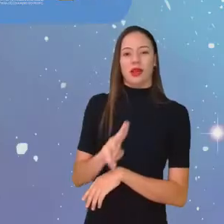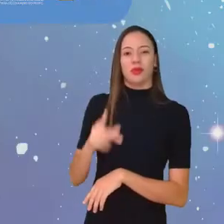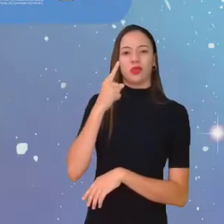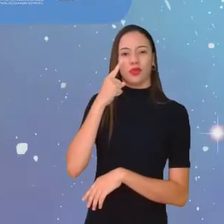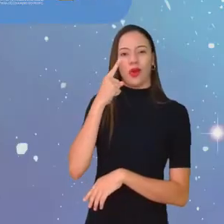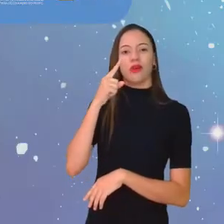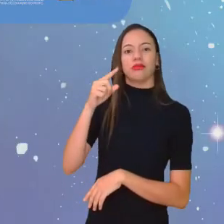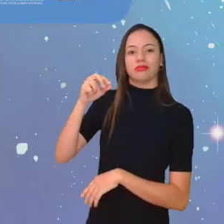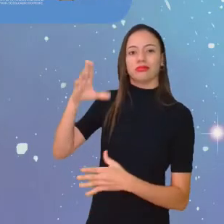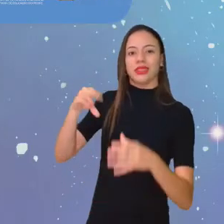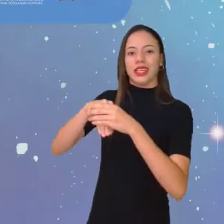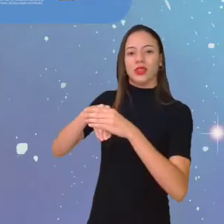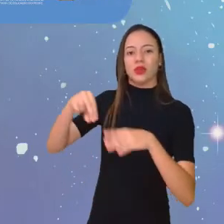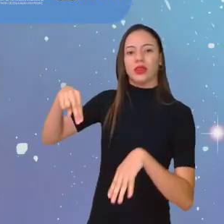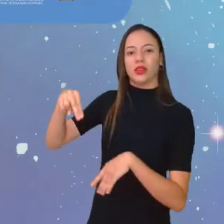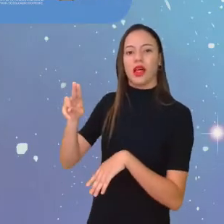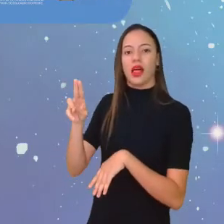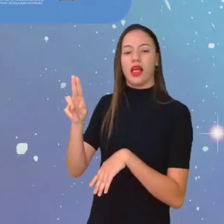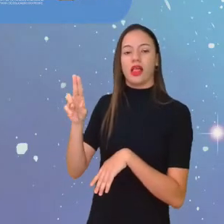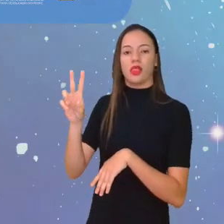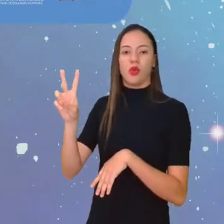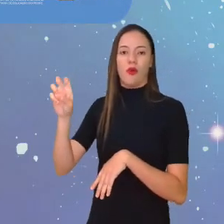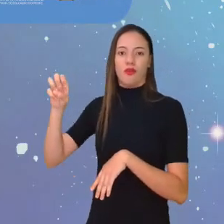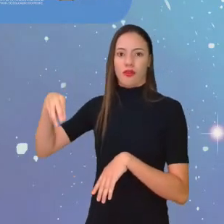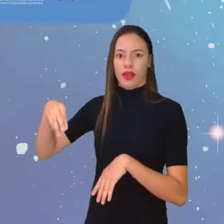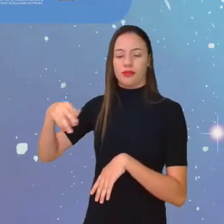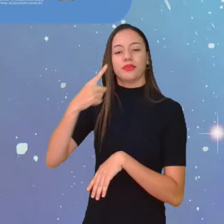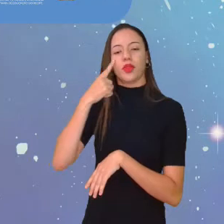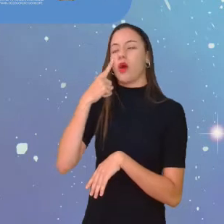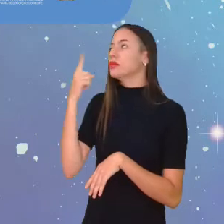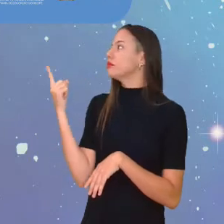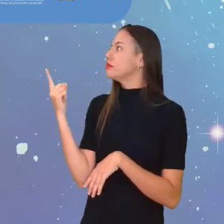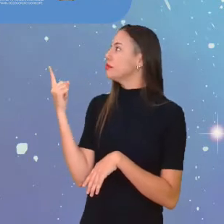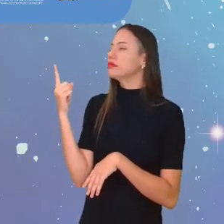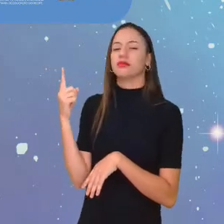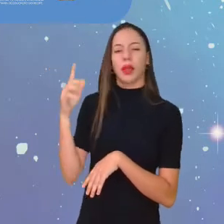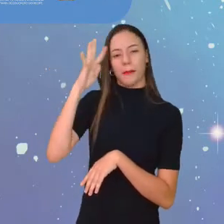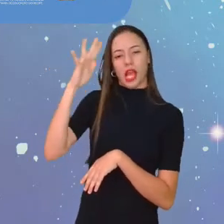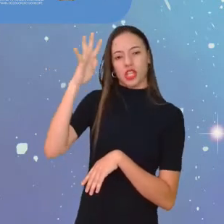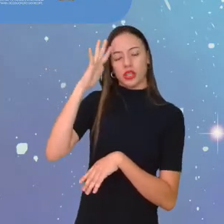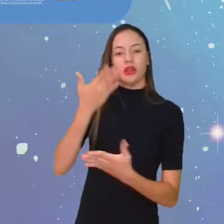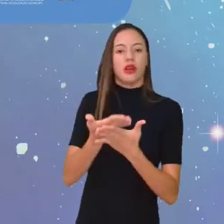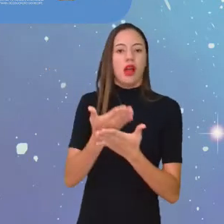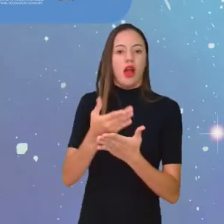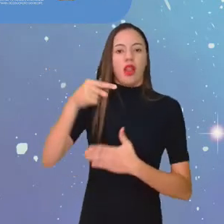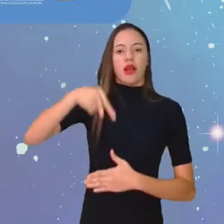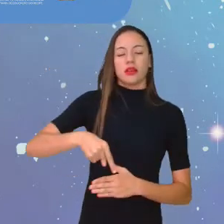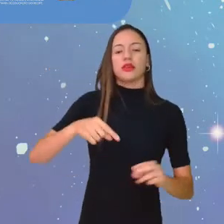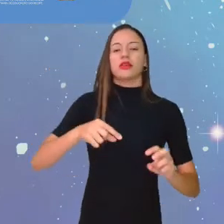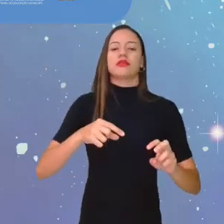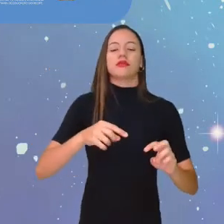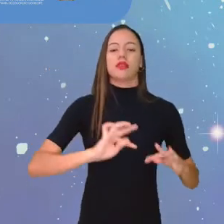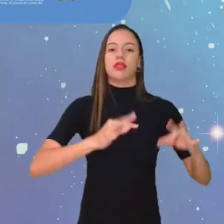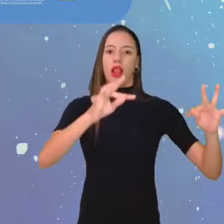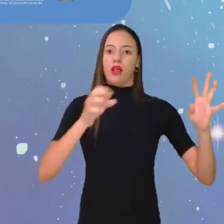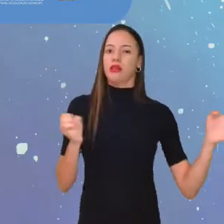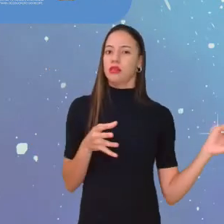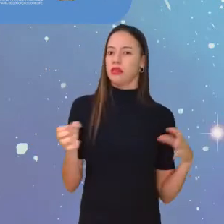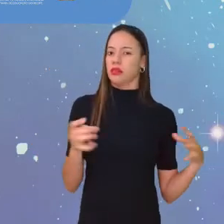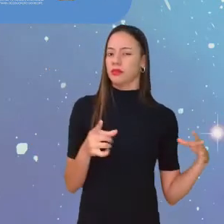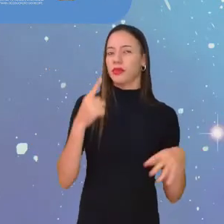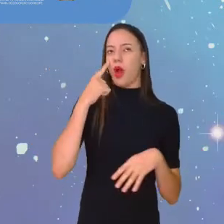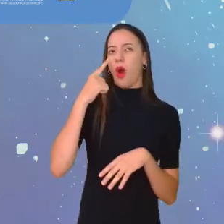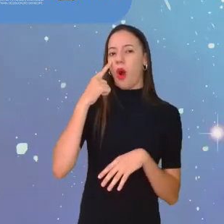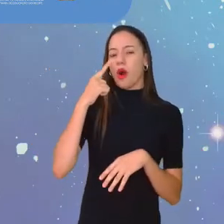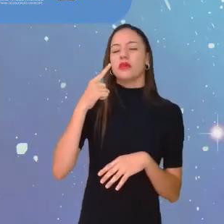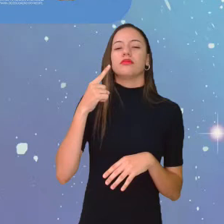aí. Então, imagine uma aula aqui de tecnologia e inovação. A gente vai observar quantos elementos que a